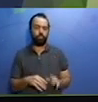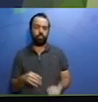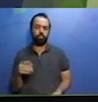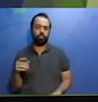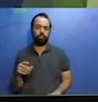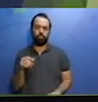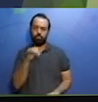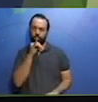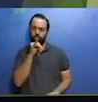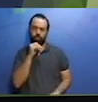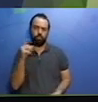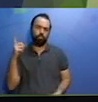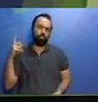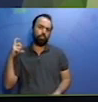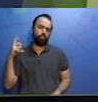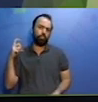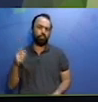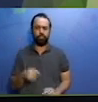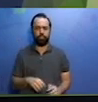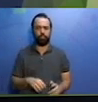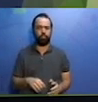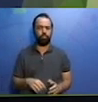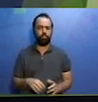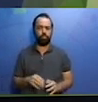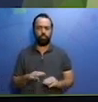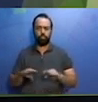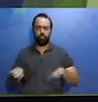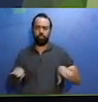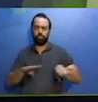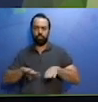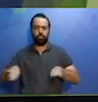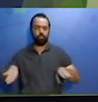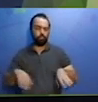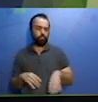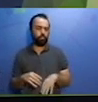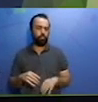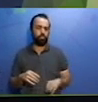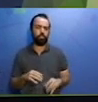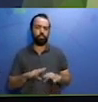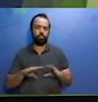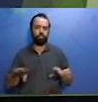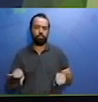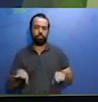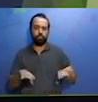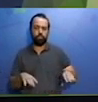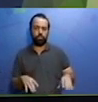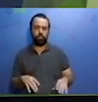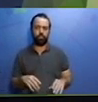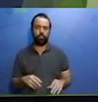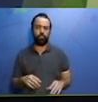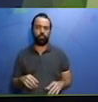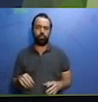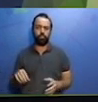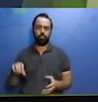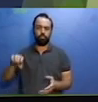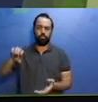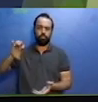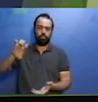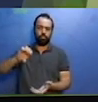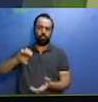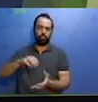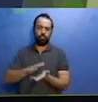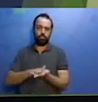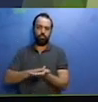exemplo, misturas de ésteres, acetonas, óleos essenciais. A separação de componentes de um detergente,